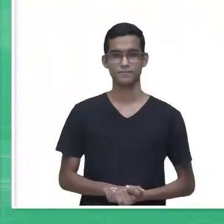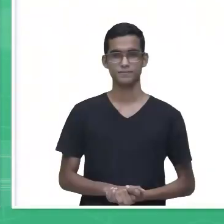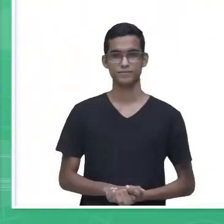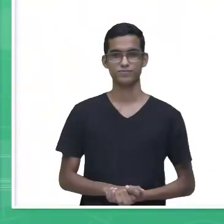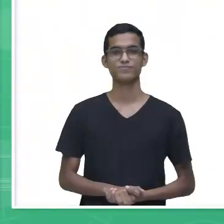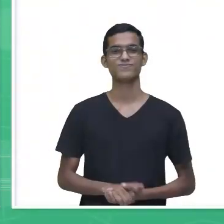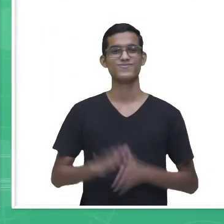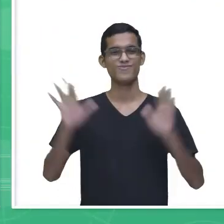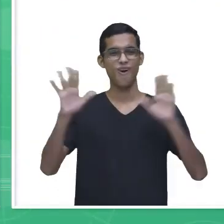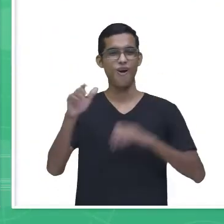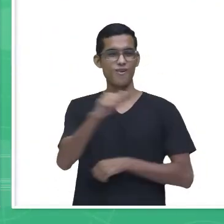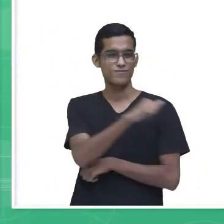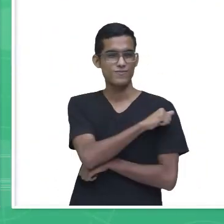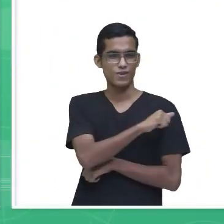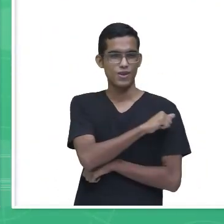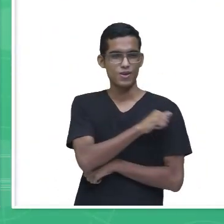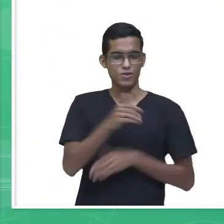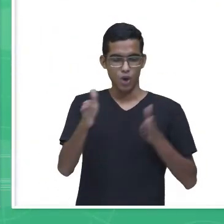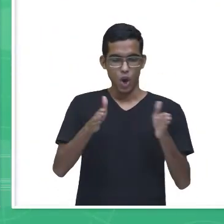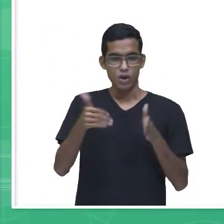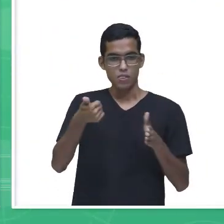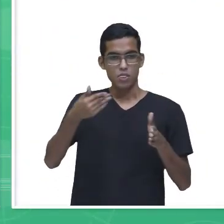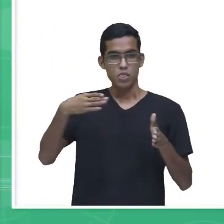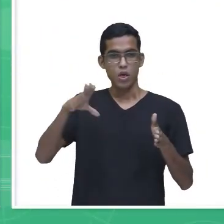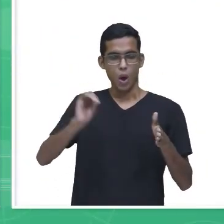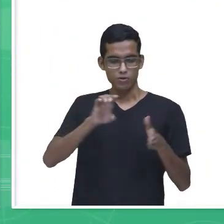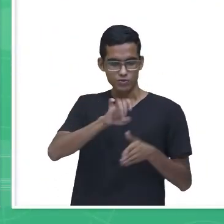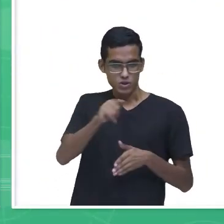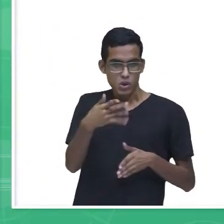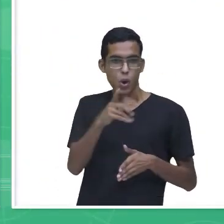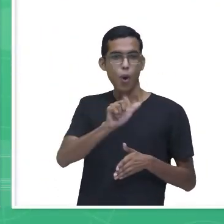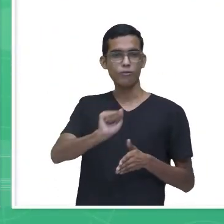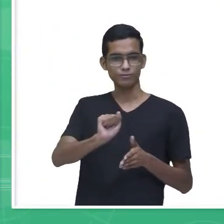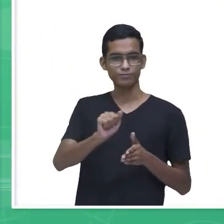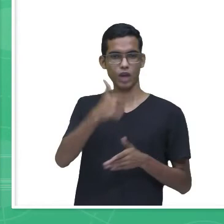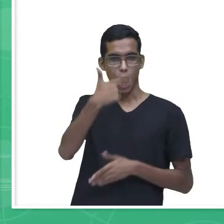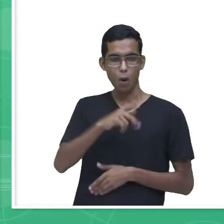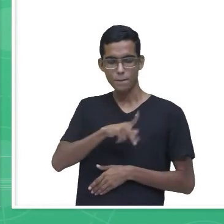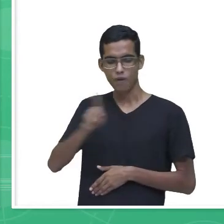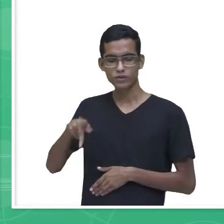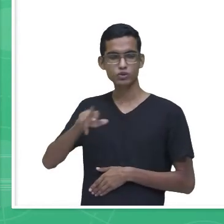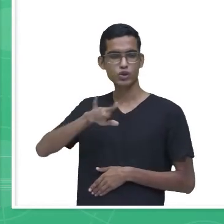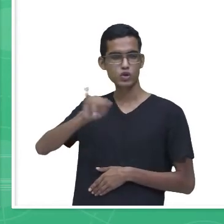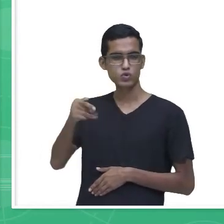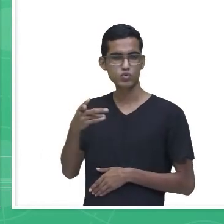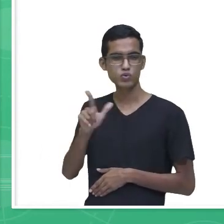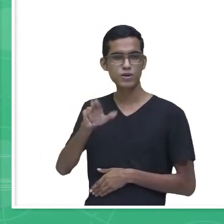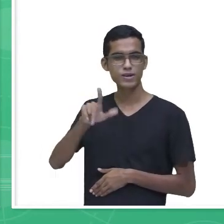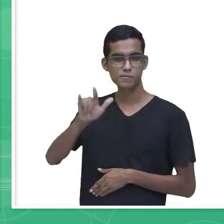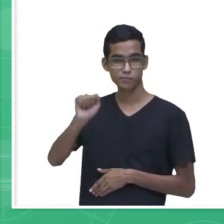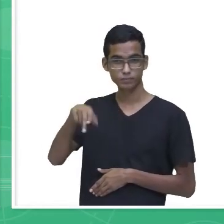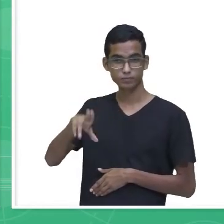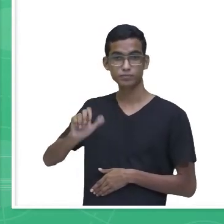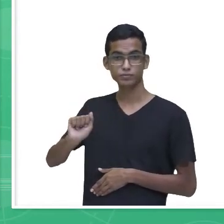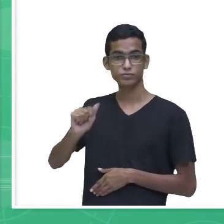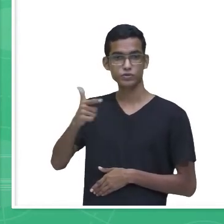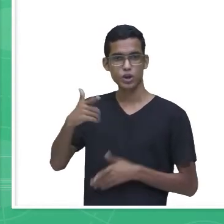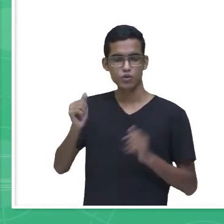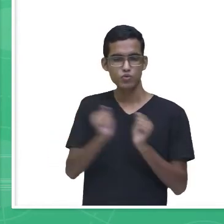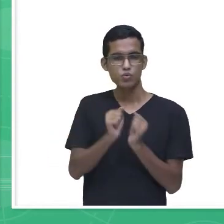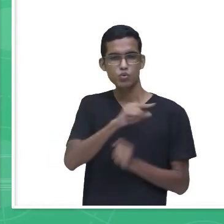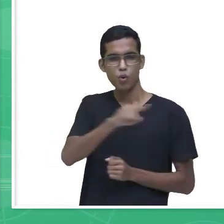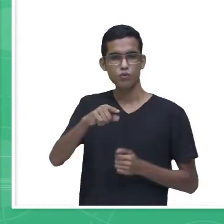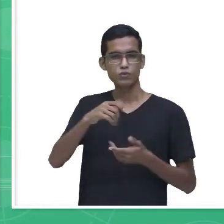Olá, queridos alunos da 11ª etapa da EJA, eu sou a professora Juliana e vou estar com vocês durante essa